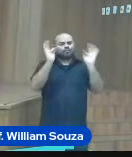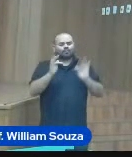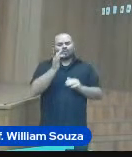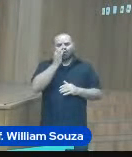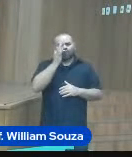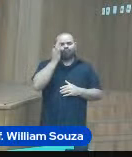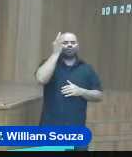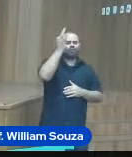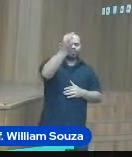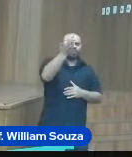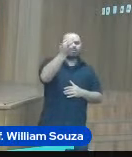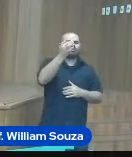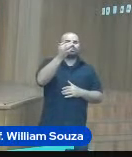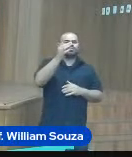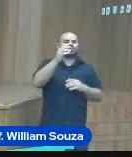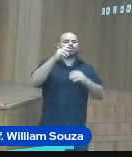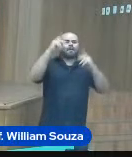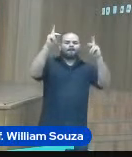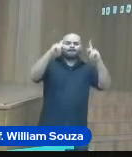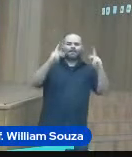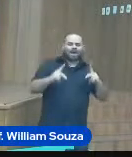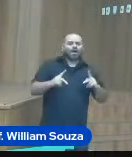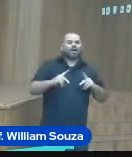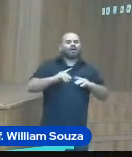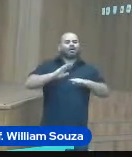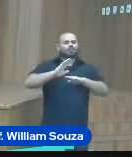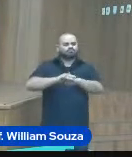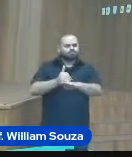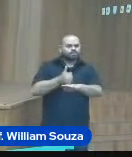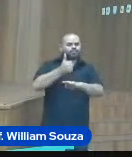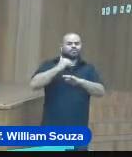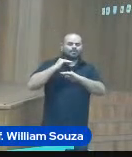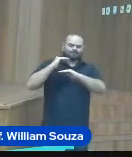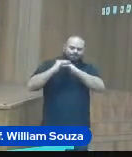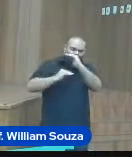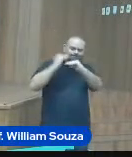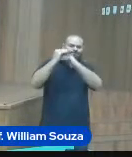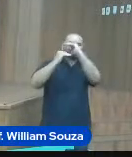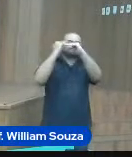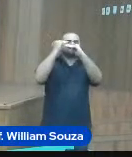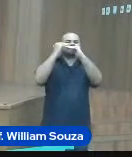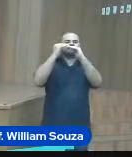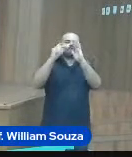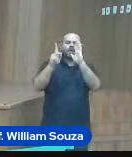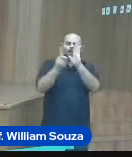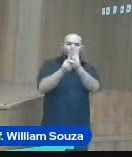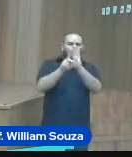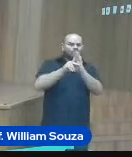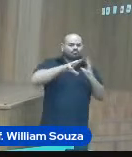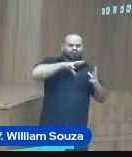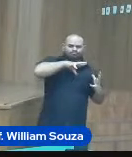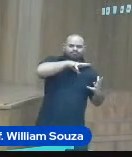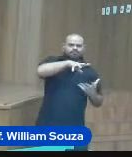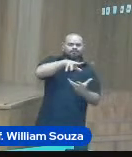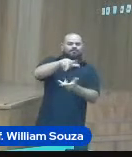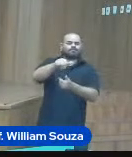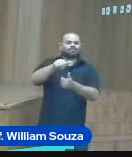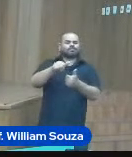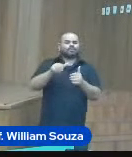futuro mais promissor para a humanidade.